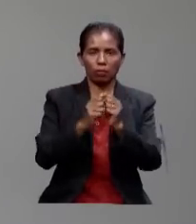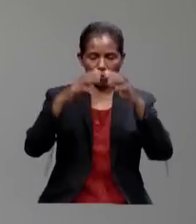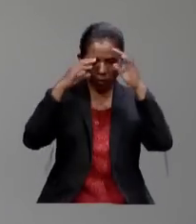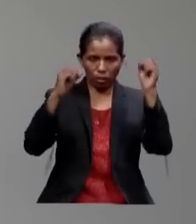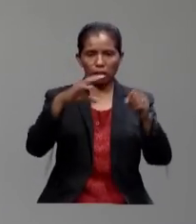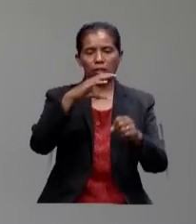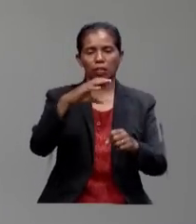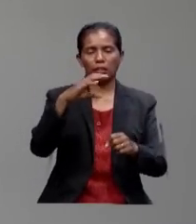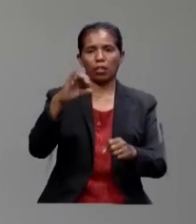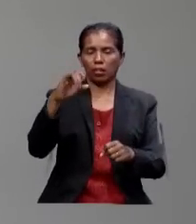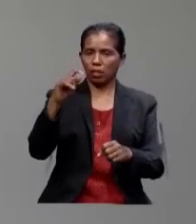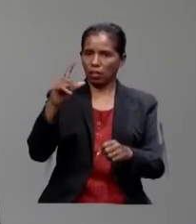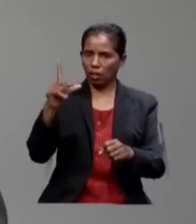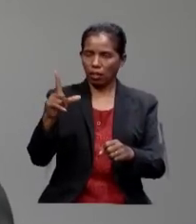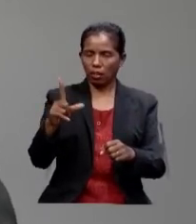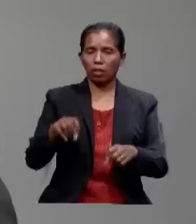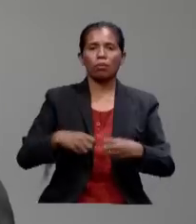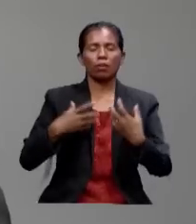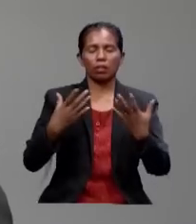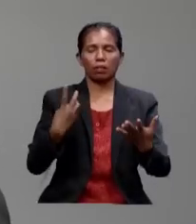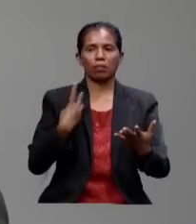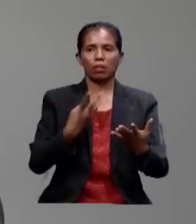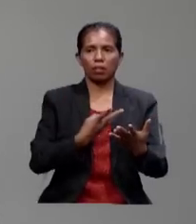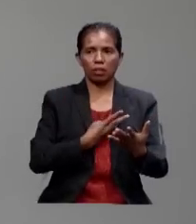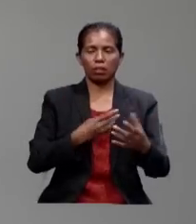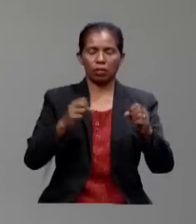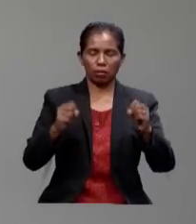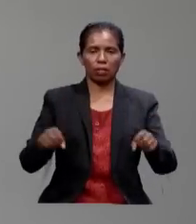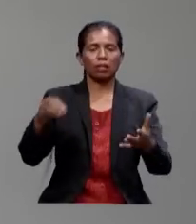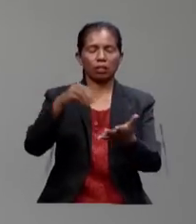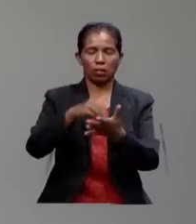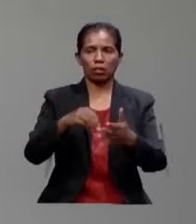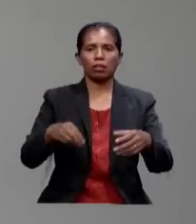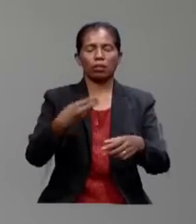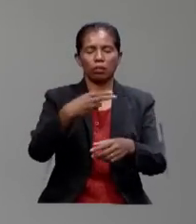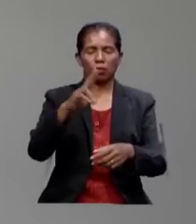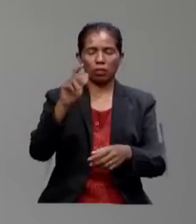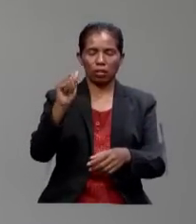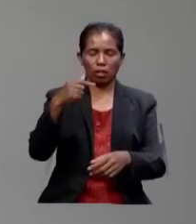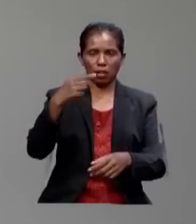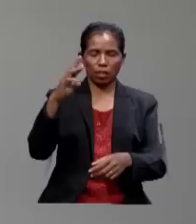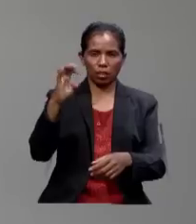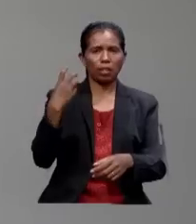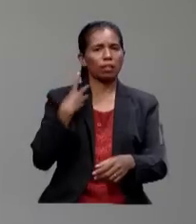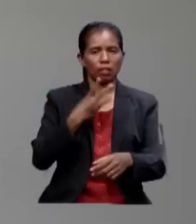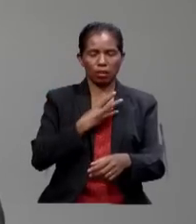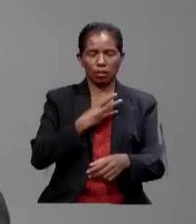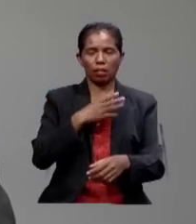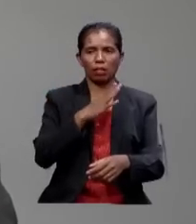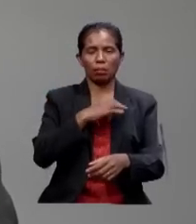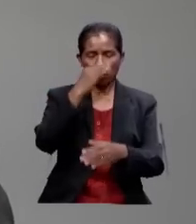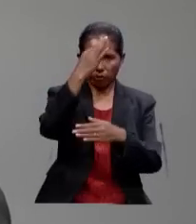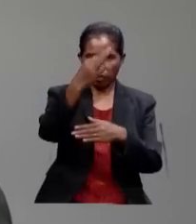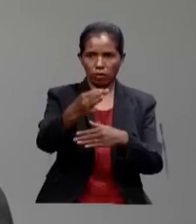o insama katubele e a consul honorario de Timor Hungarianian e te espera katak ba